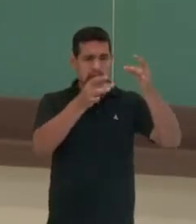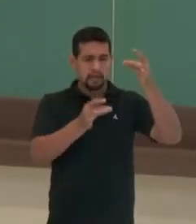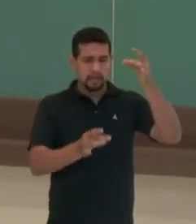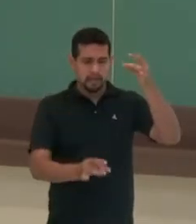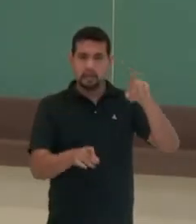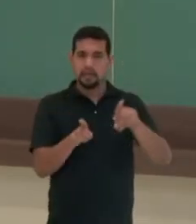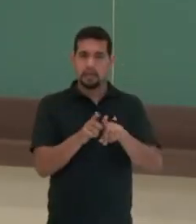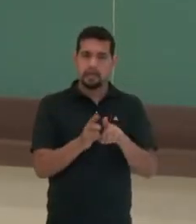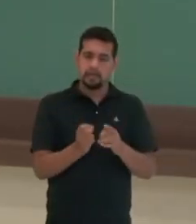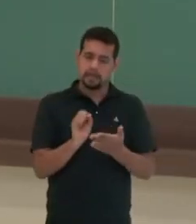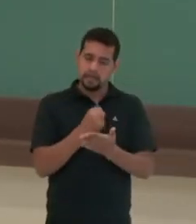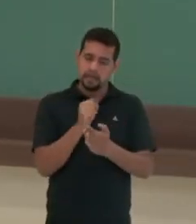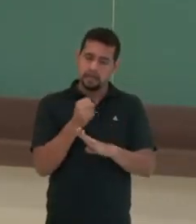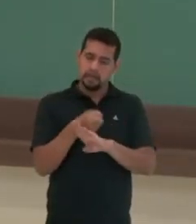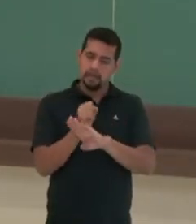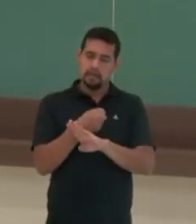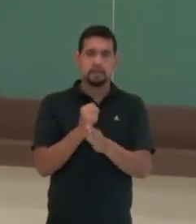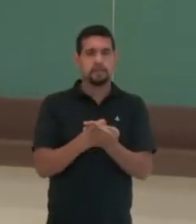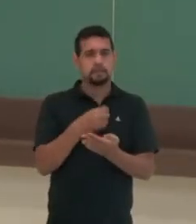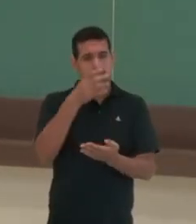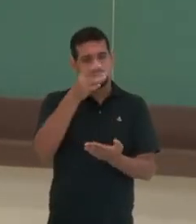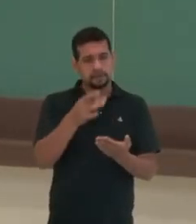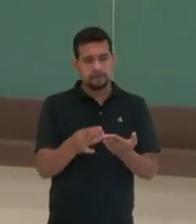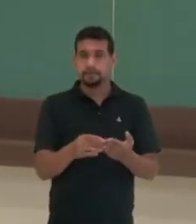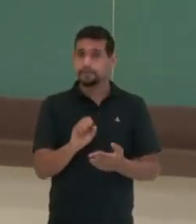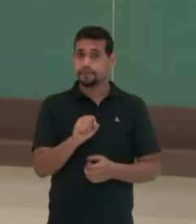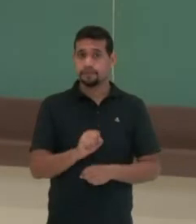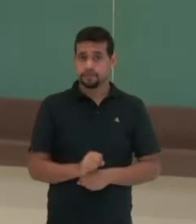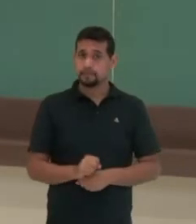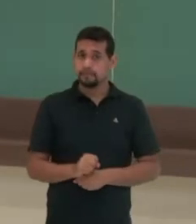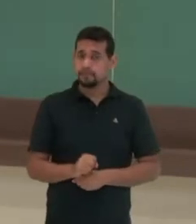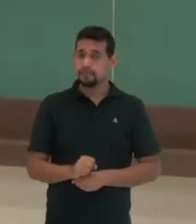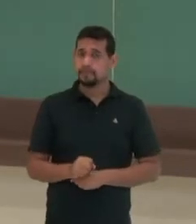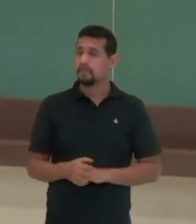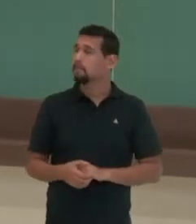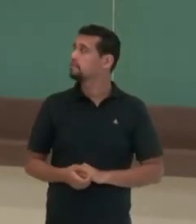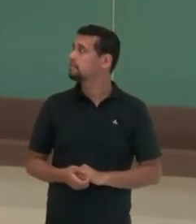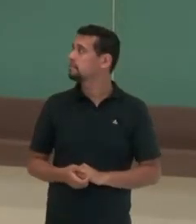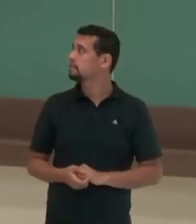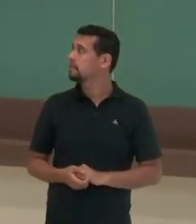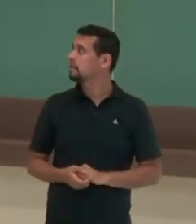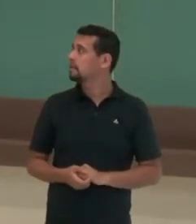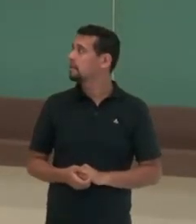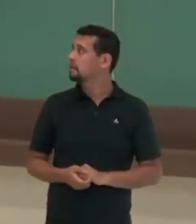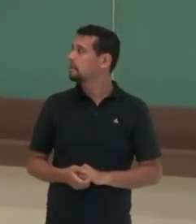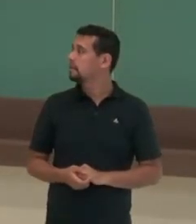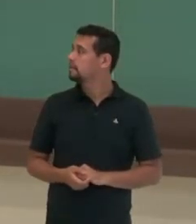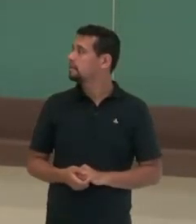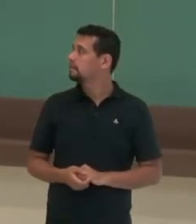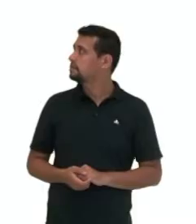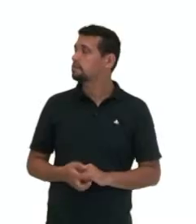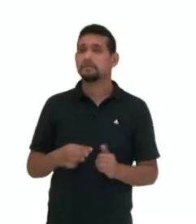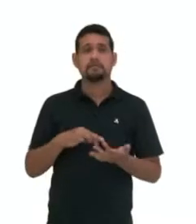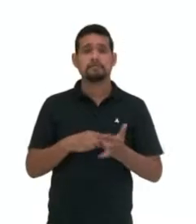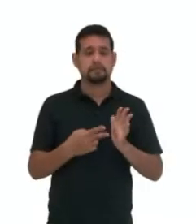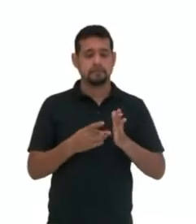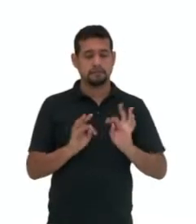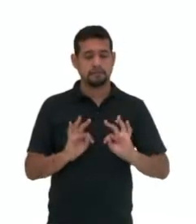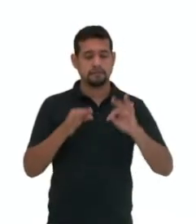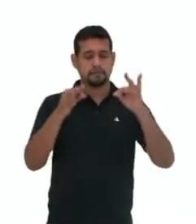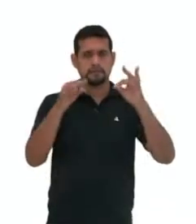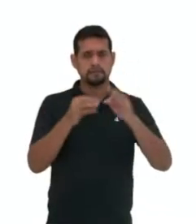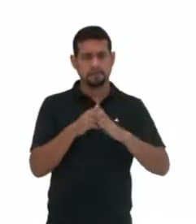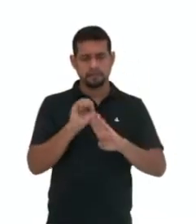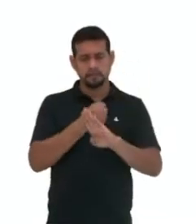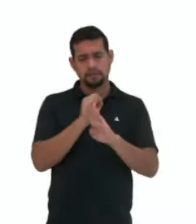para esculpir, entalhar cada pedacinho ali, dessa obra. Então, é uma técnica que se entalha